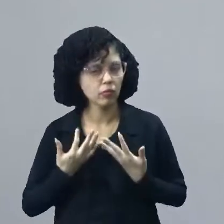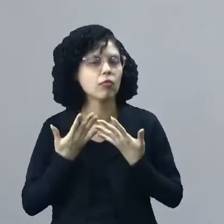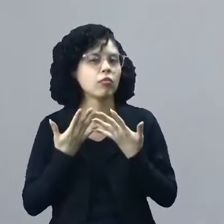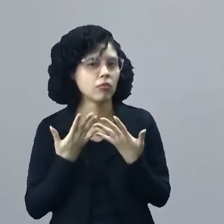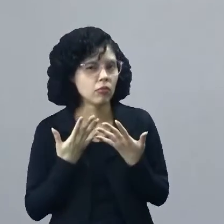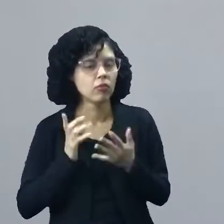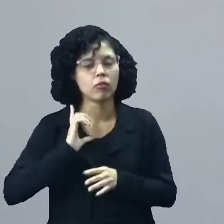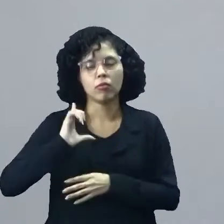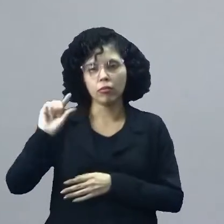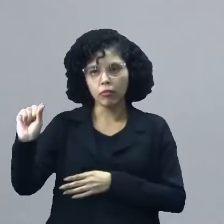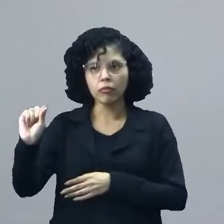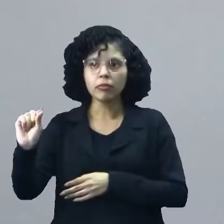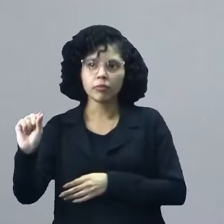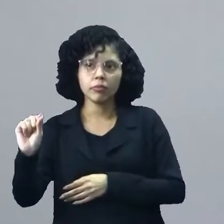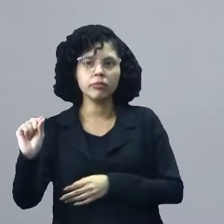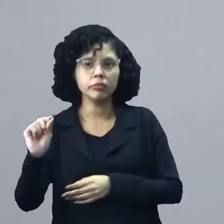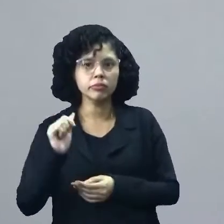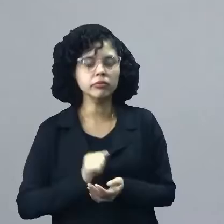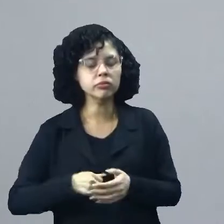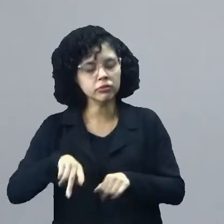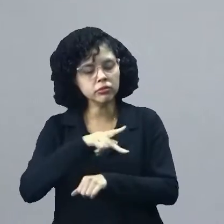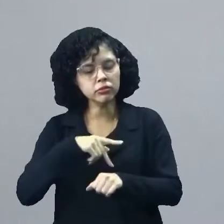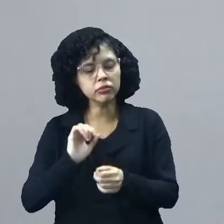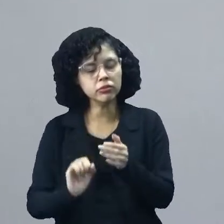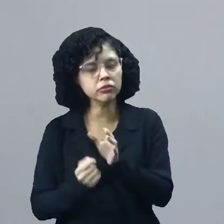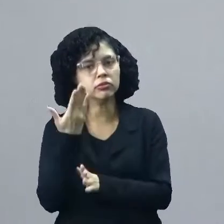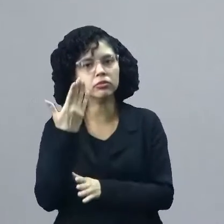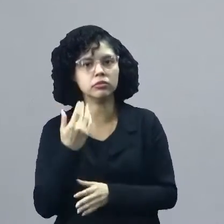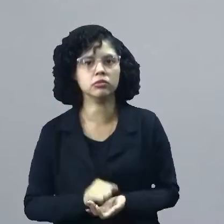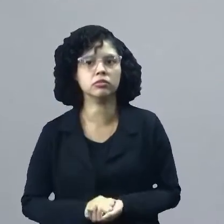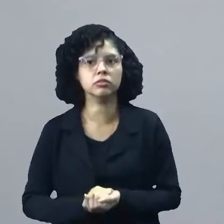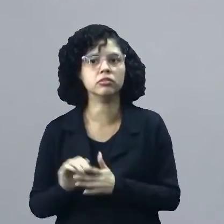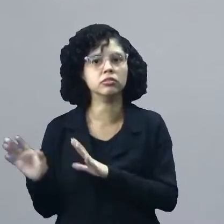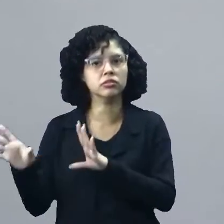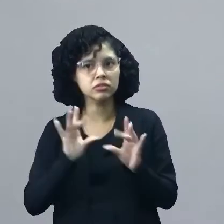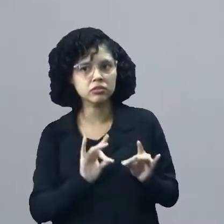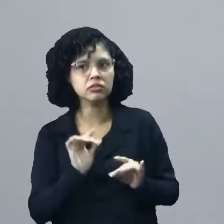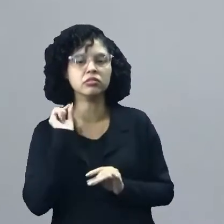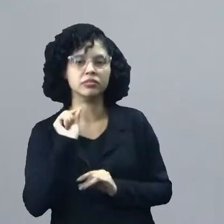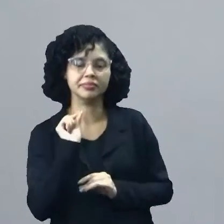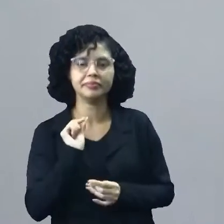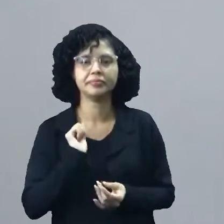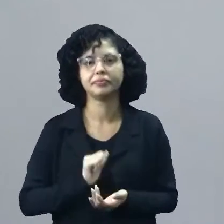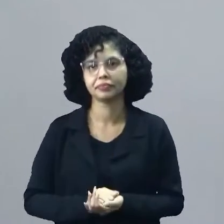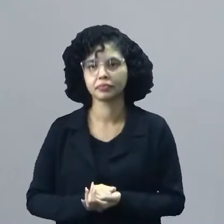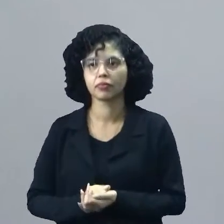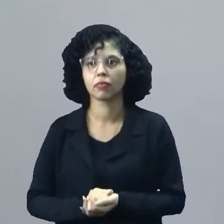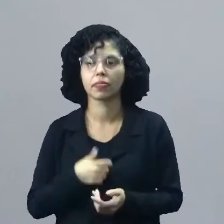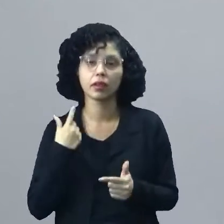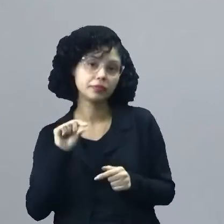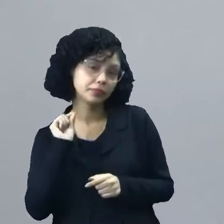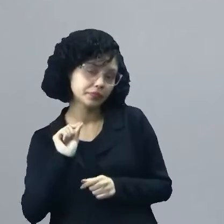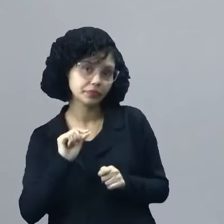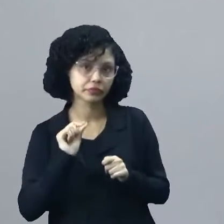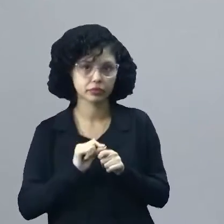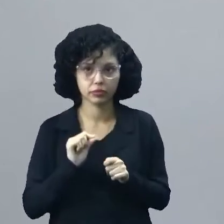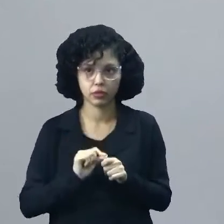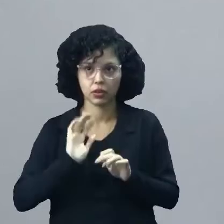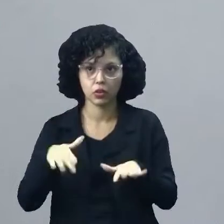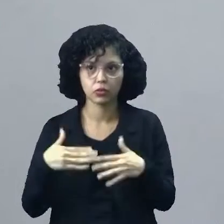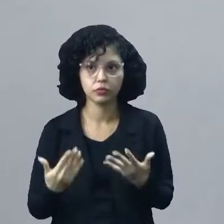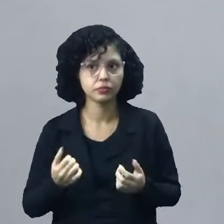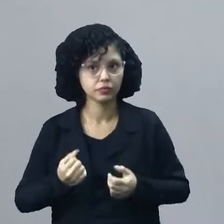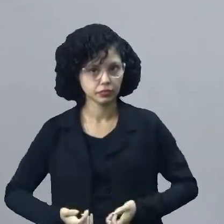motivação para sair, lá do seu país de origem e vir para cá, e migrar para cá. Então, o que eles fizeram? Qual